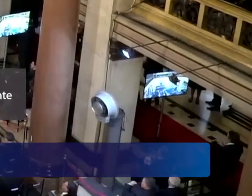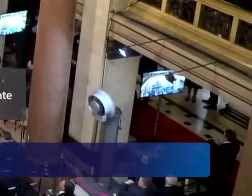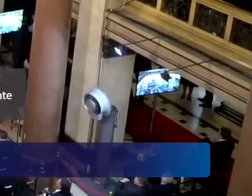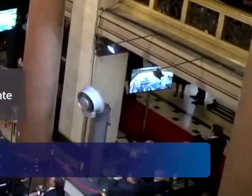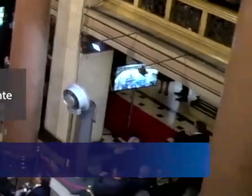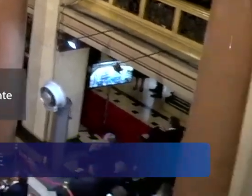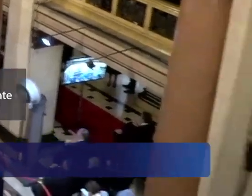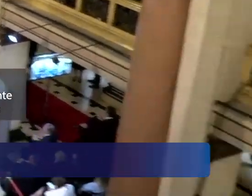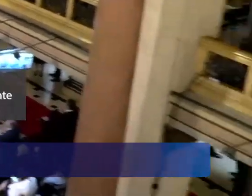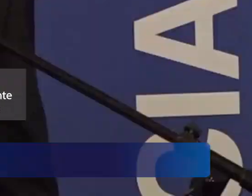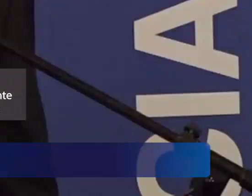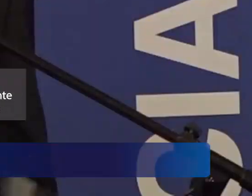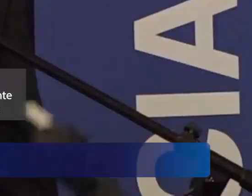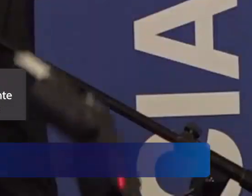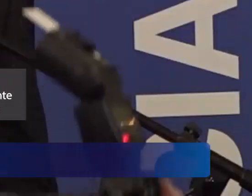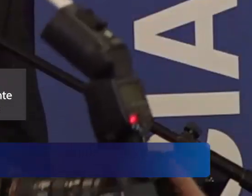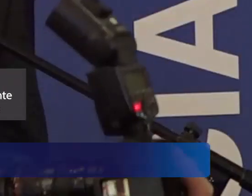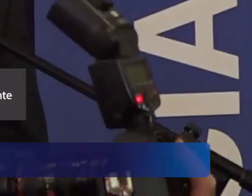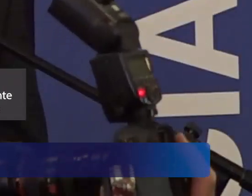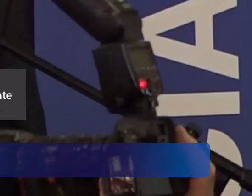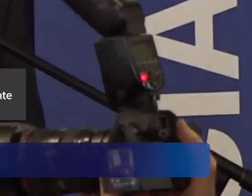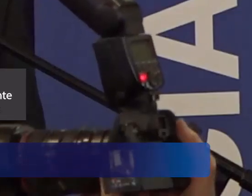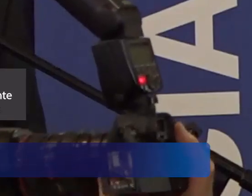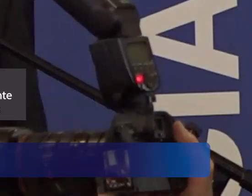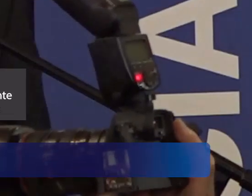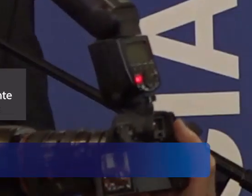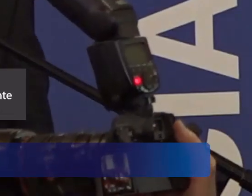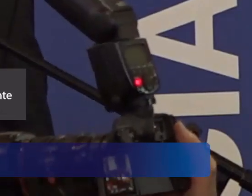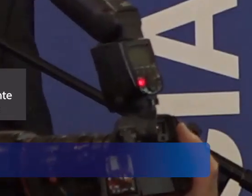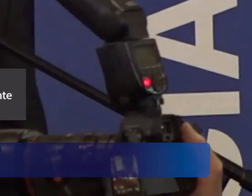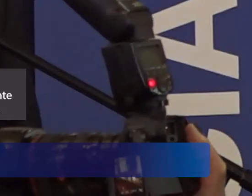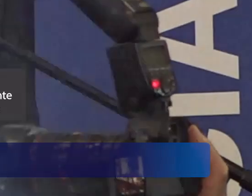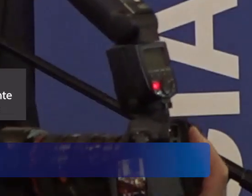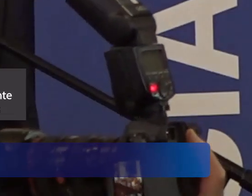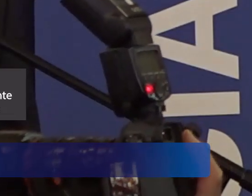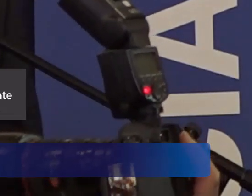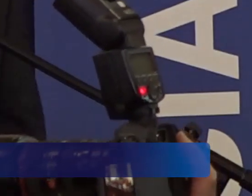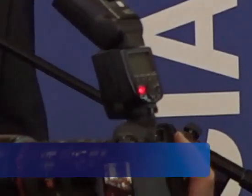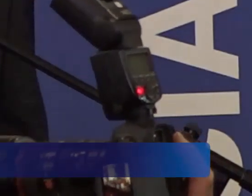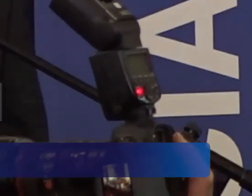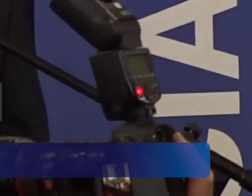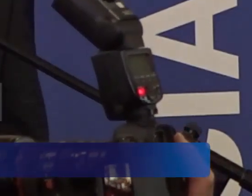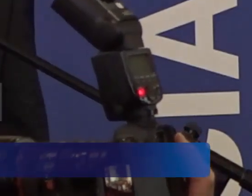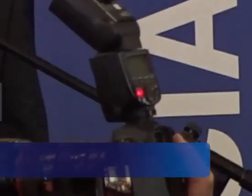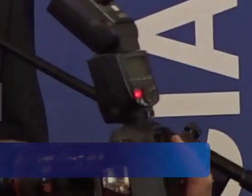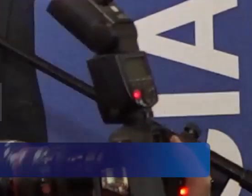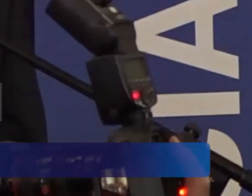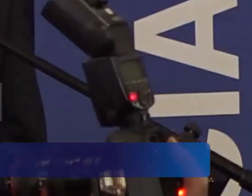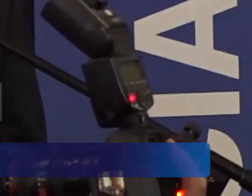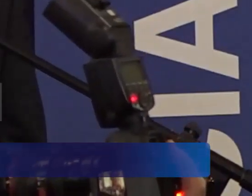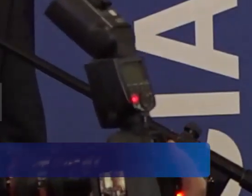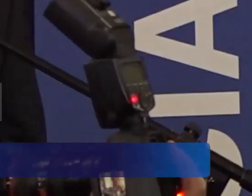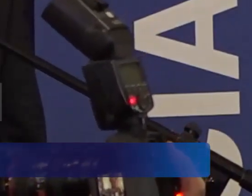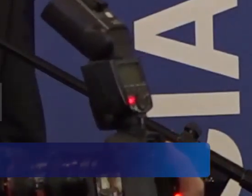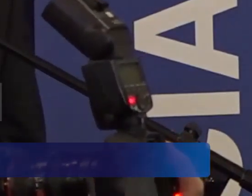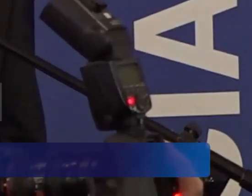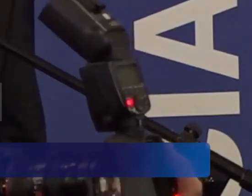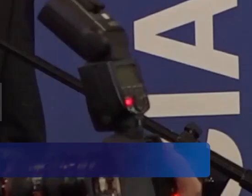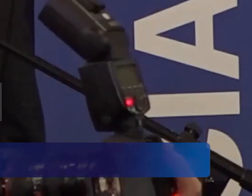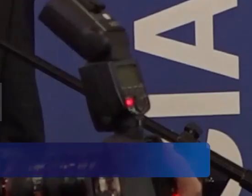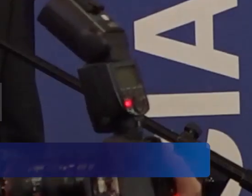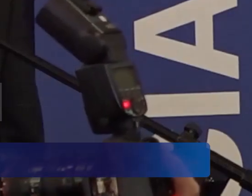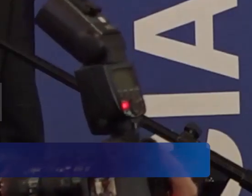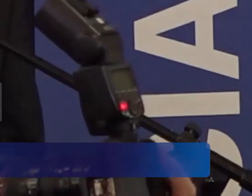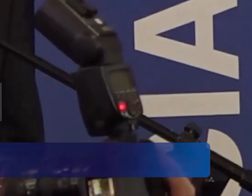magistrados vice presidente da união internacional de magistrados e vice presidente da APA imagens Desembargador Heraldo de Oliveira Silva